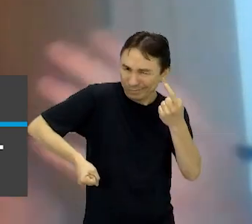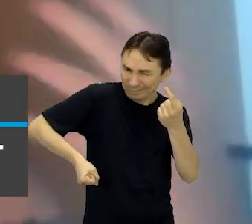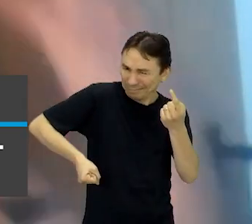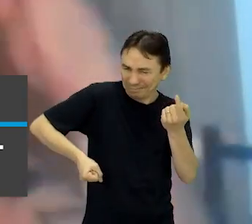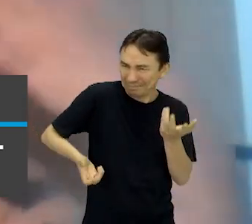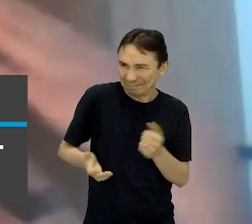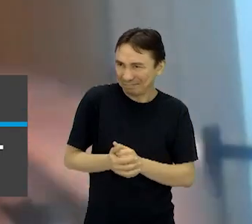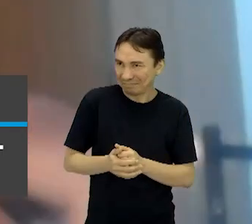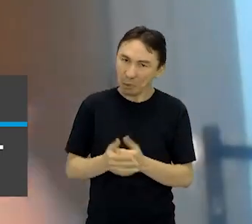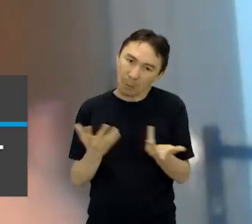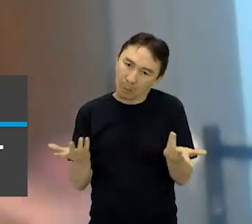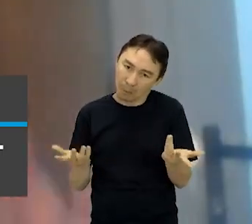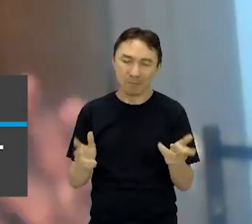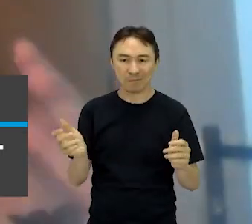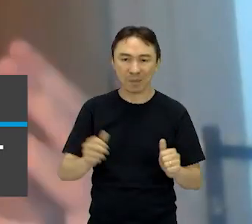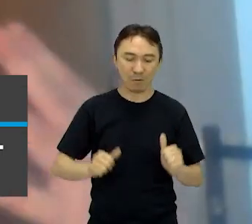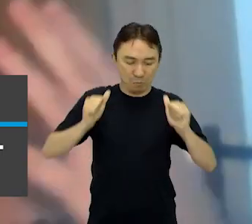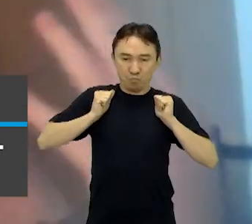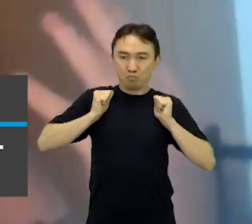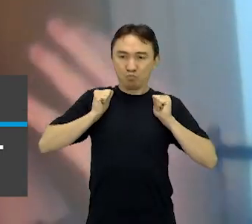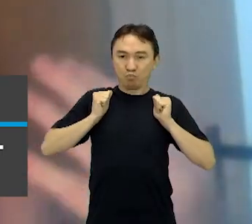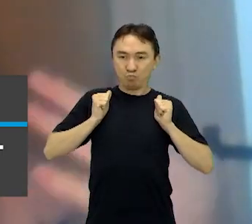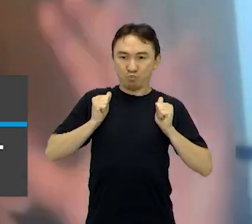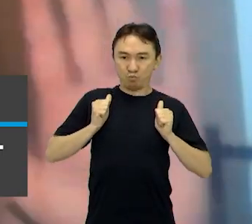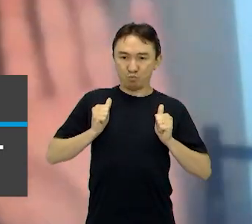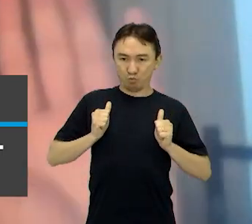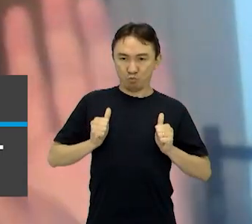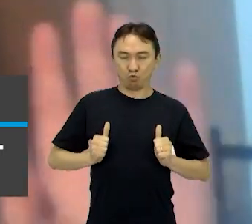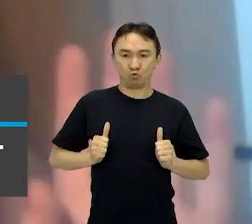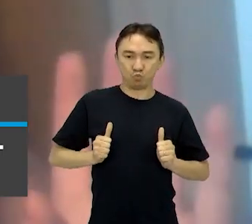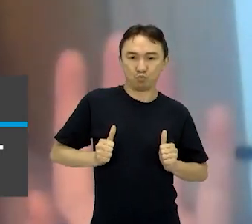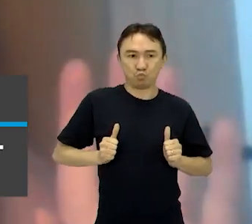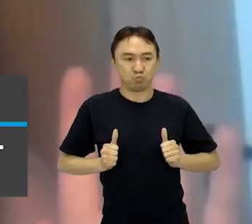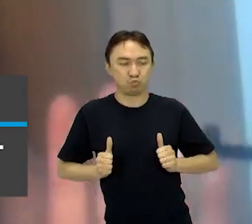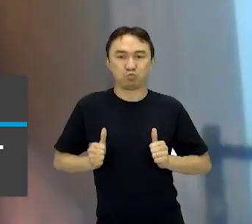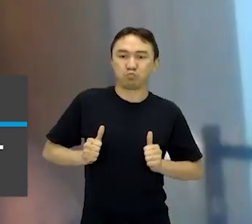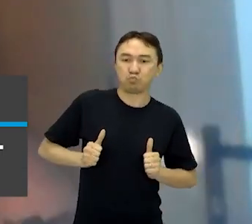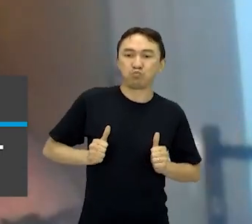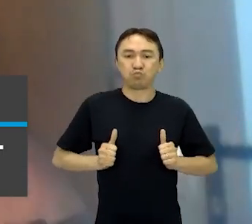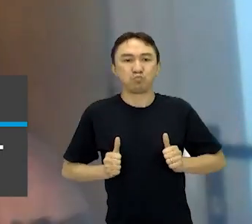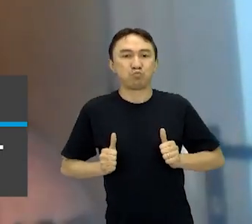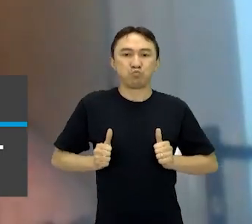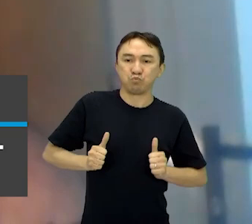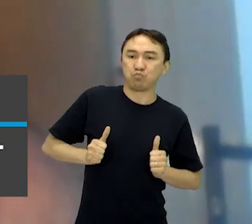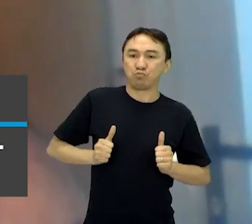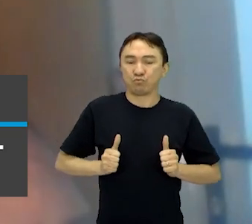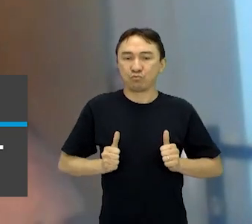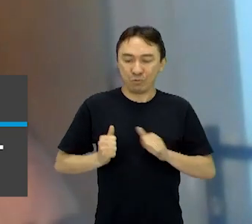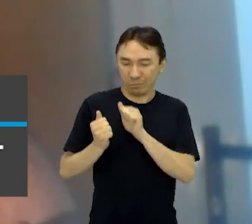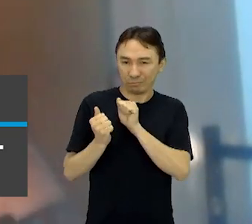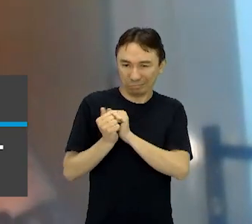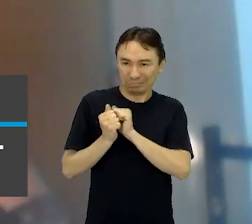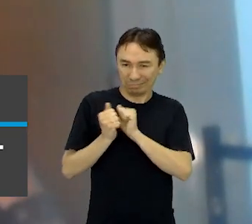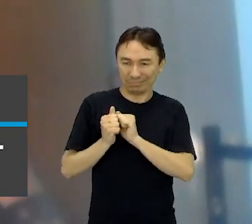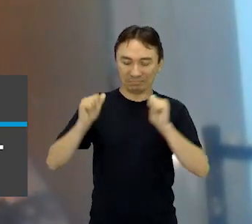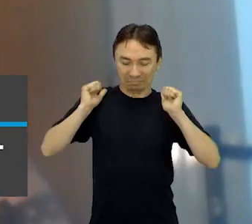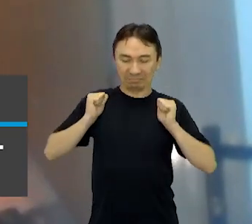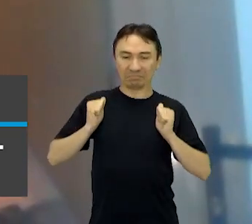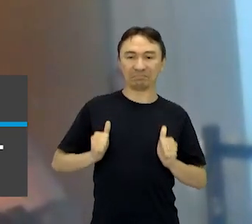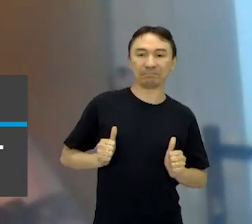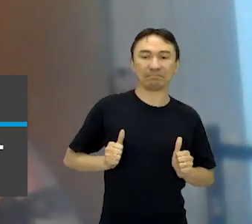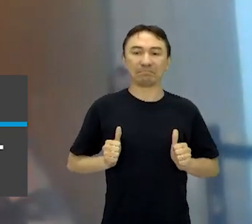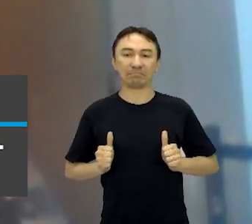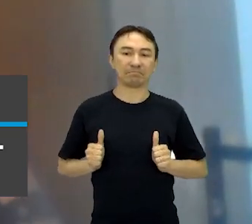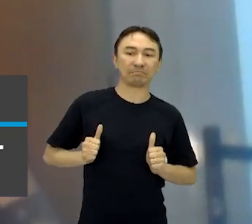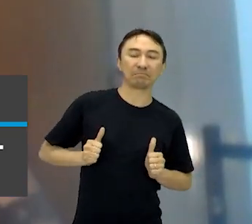mochila invisível, tá? Que ela tá sempre com a gente E que dentro dessa mochila a gente vai